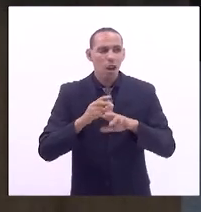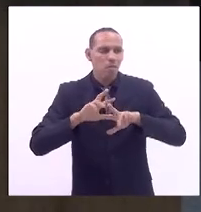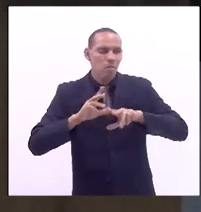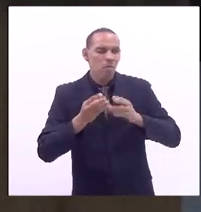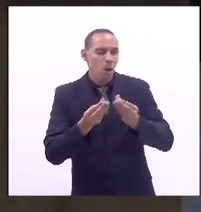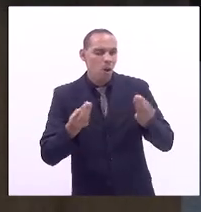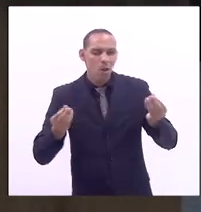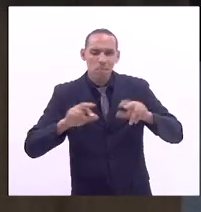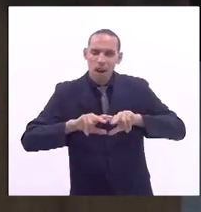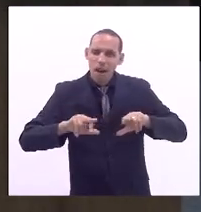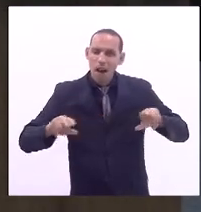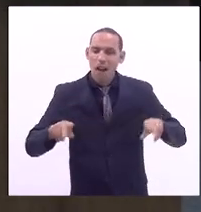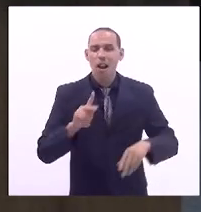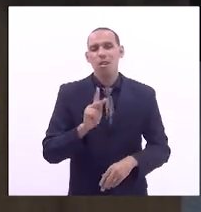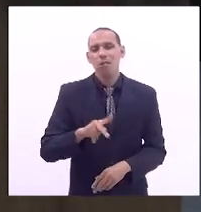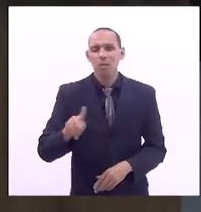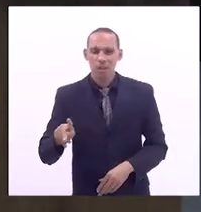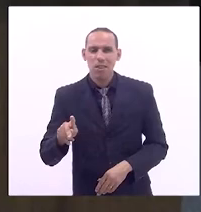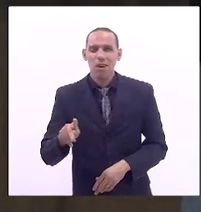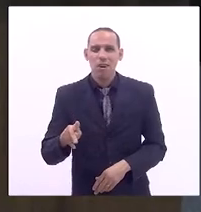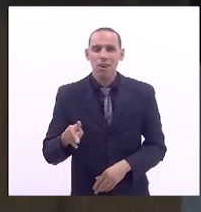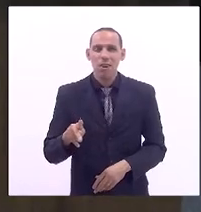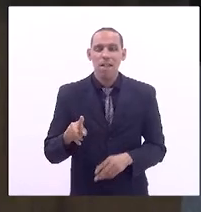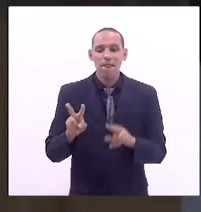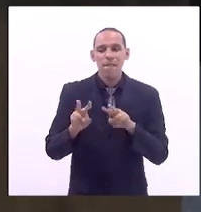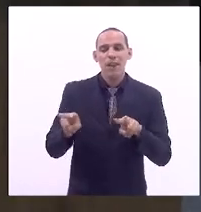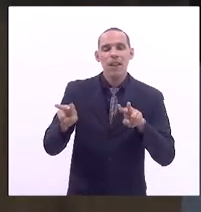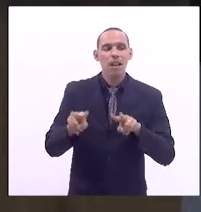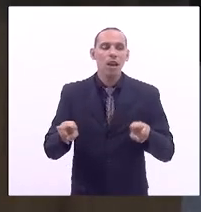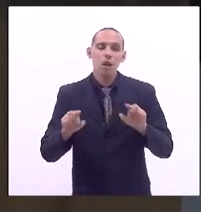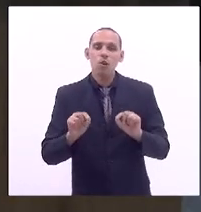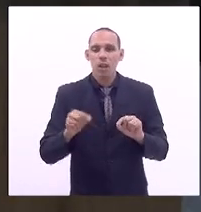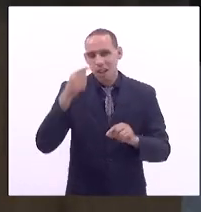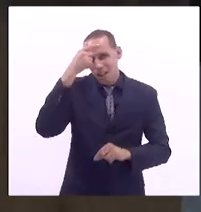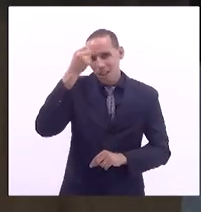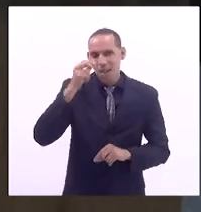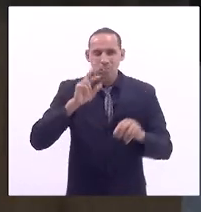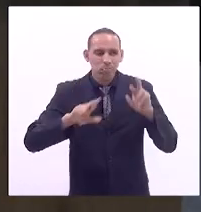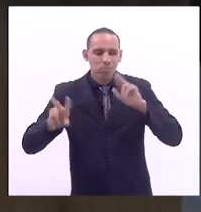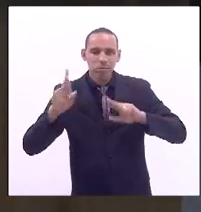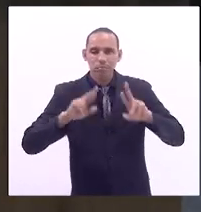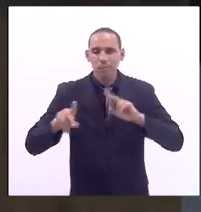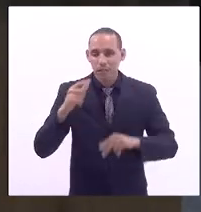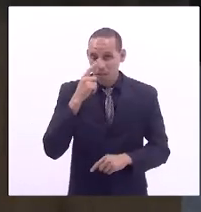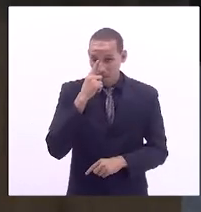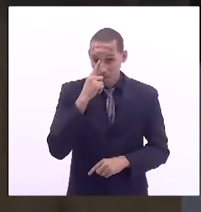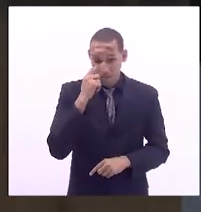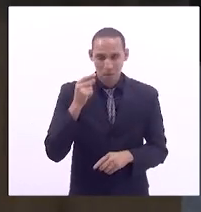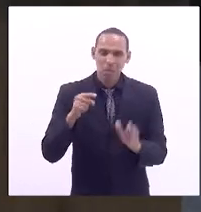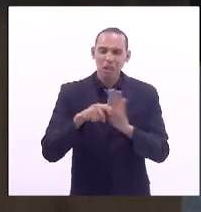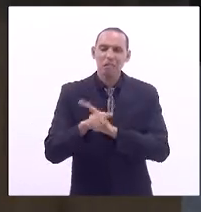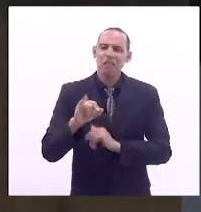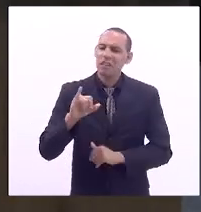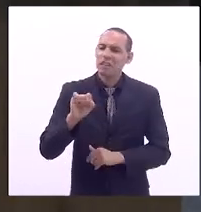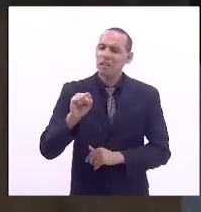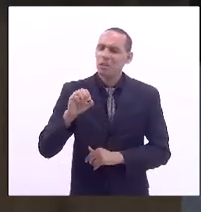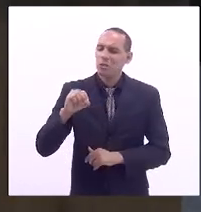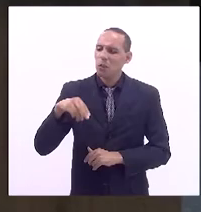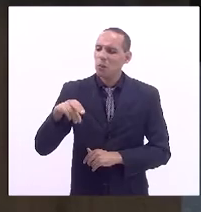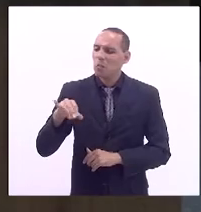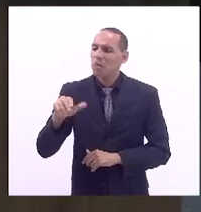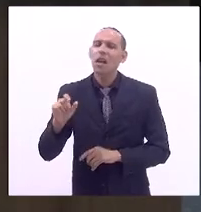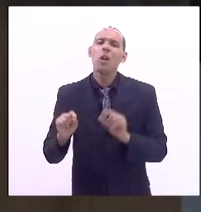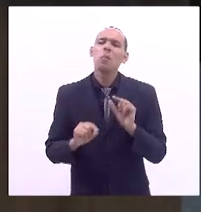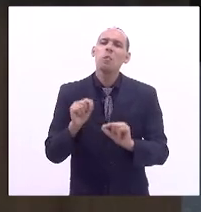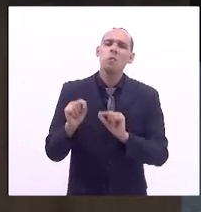que vem que as as peculiaridades umas com as outras Então se perguntam que isonomia é a senhora que essa isonomia